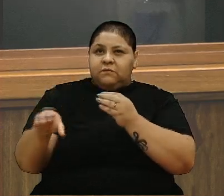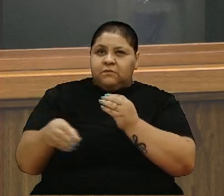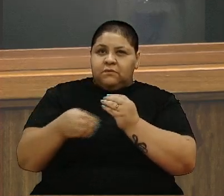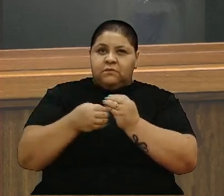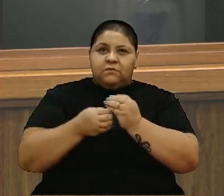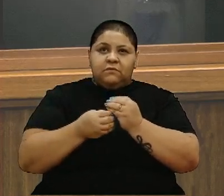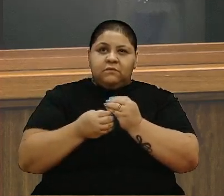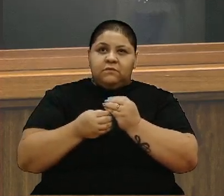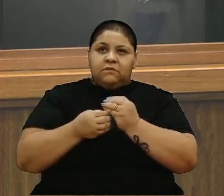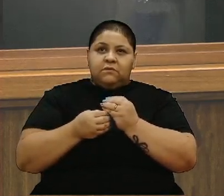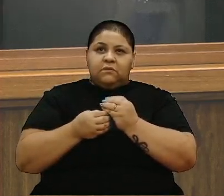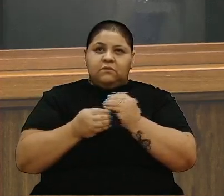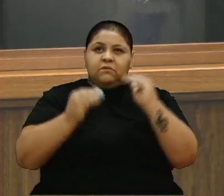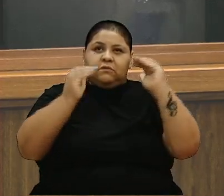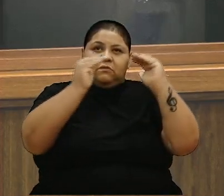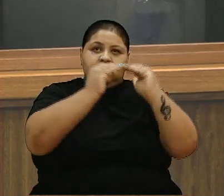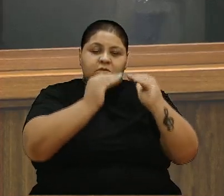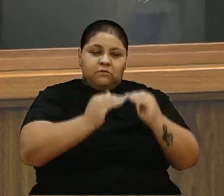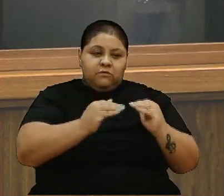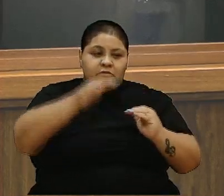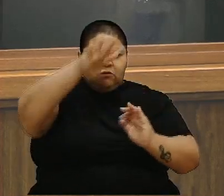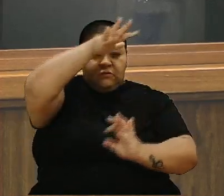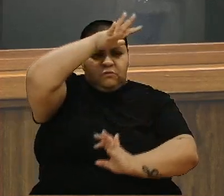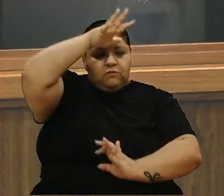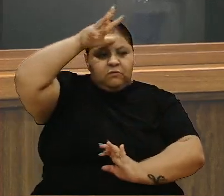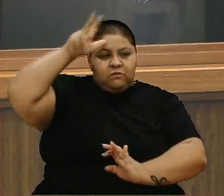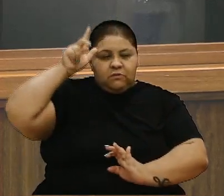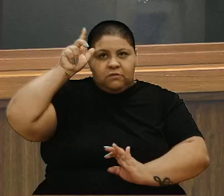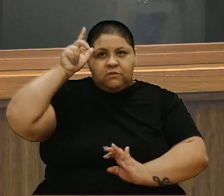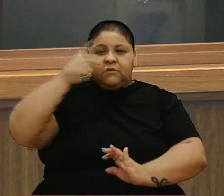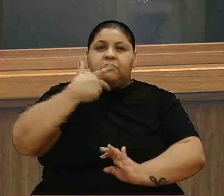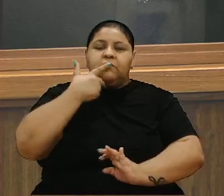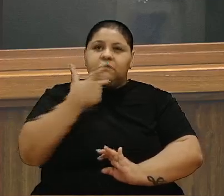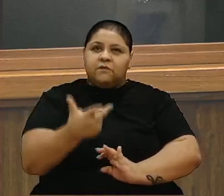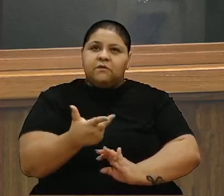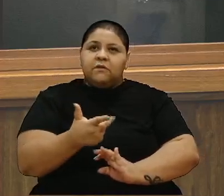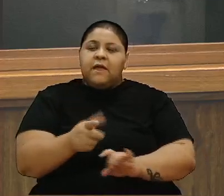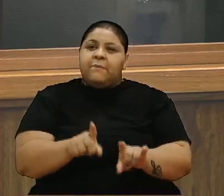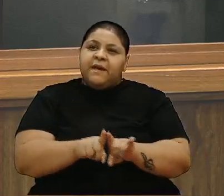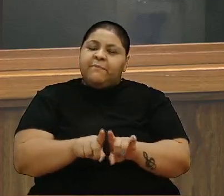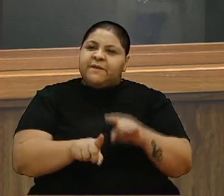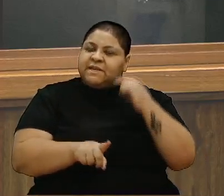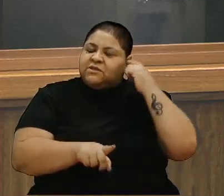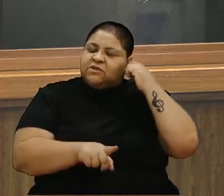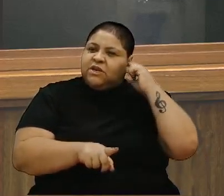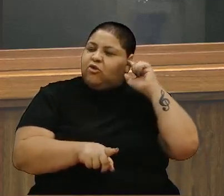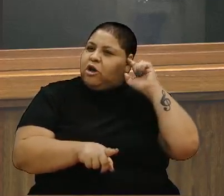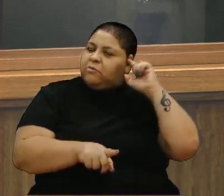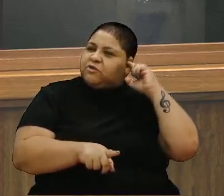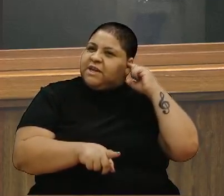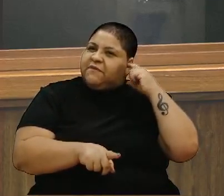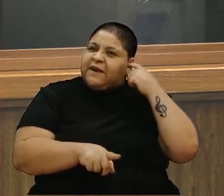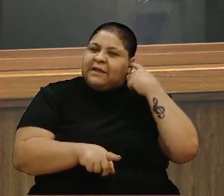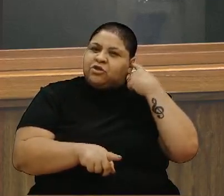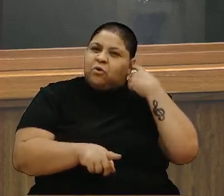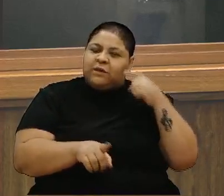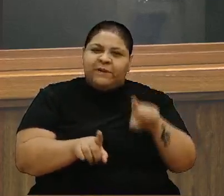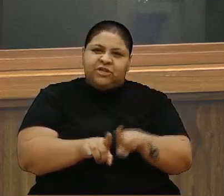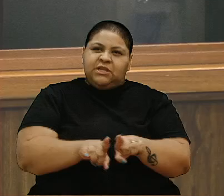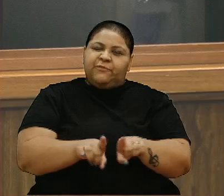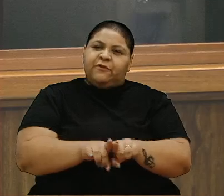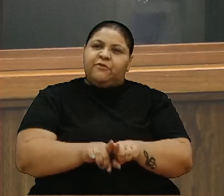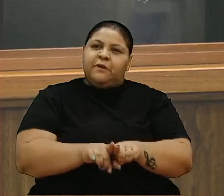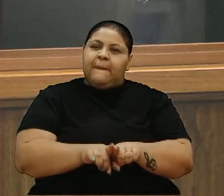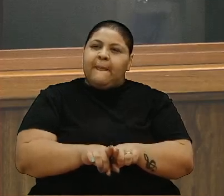foi conversada com o prefeito e dito assim, ó, vai ser depositado direto na conta da prefeitura